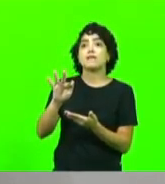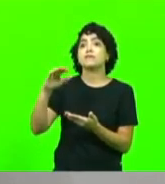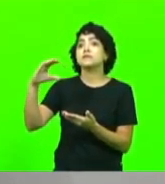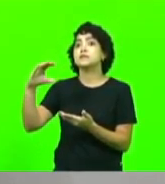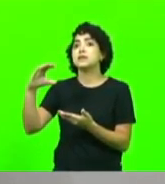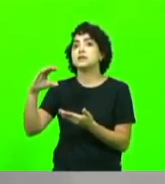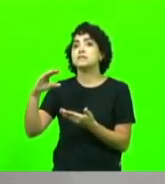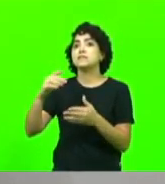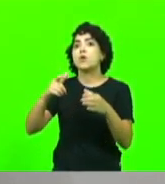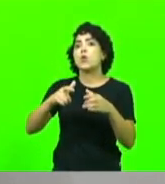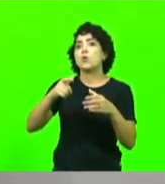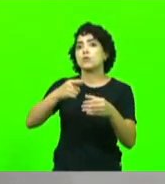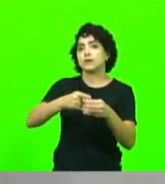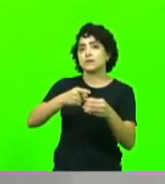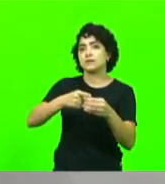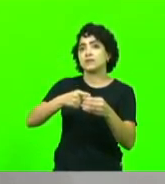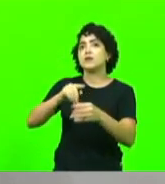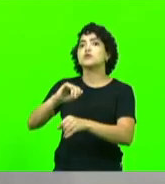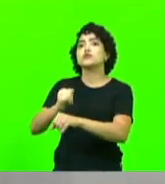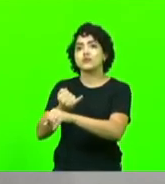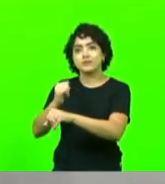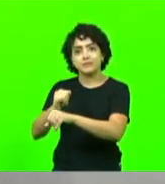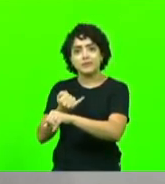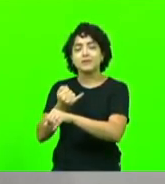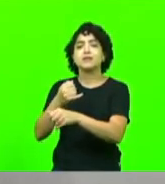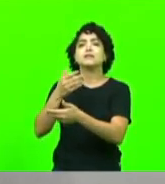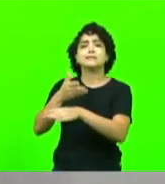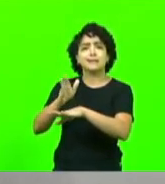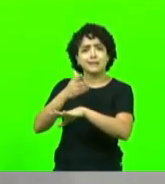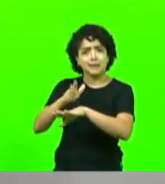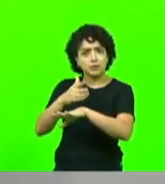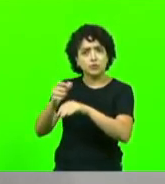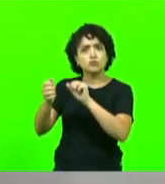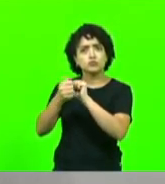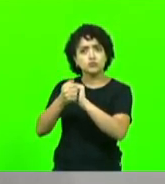Joinville. Treinamos junto no início da carreira dele.